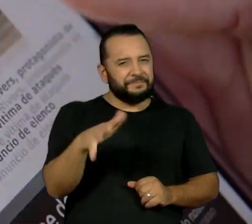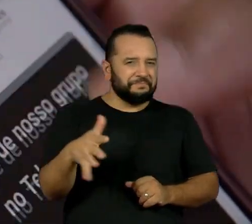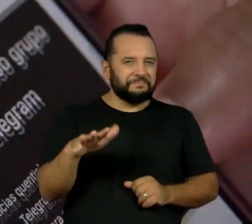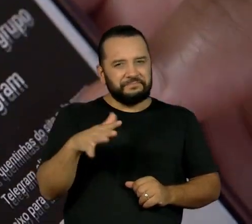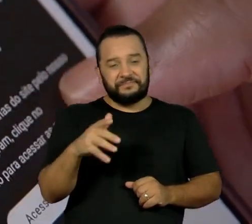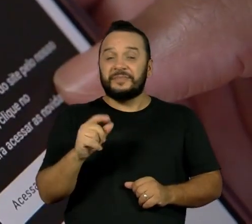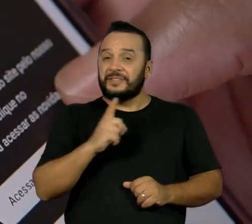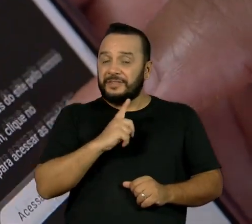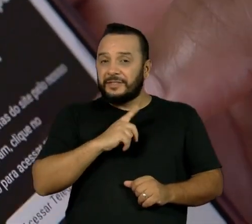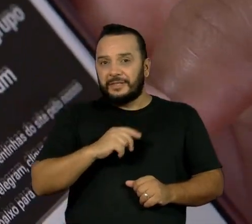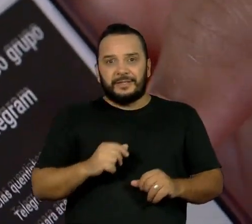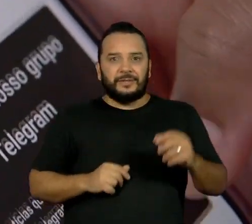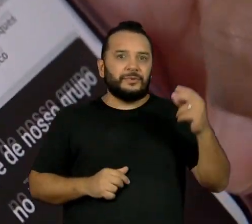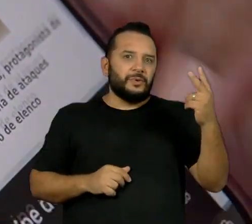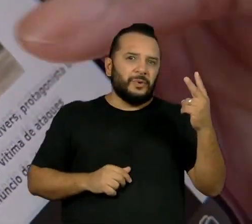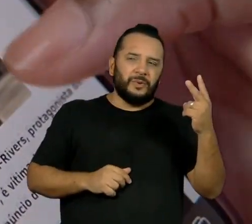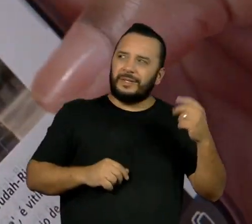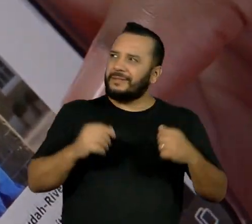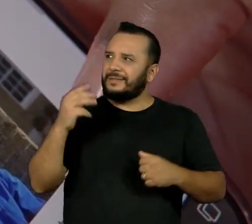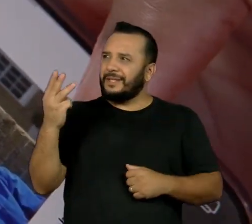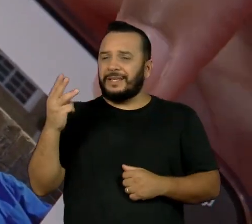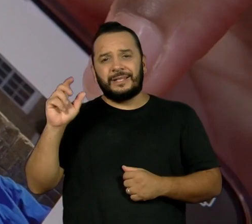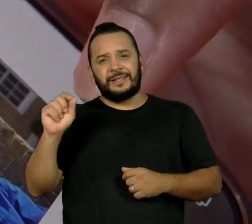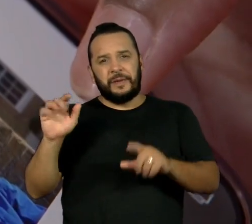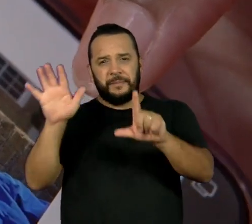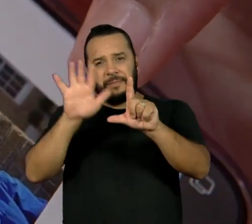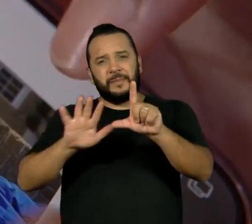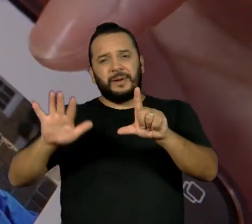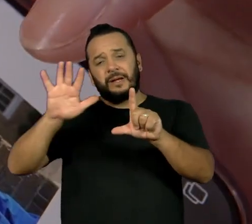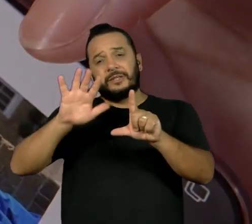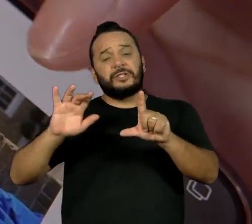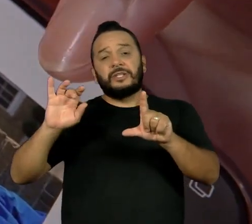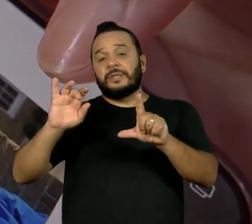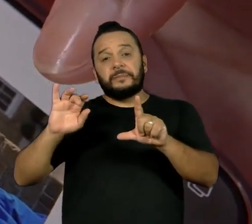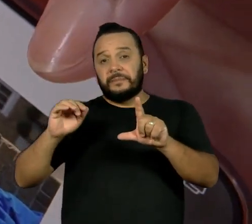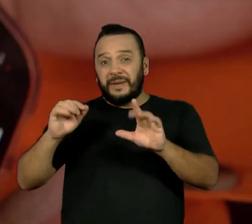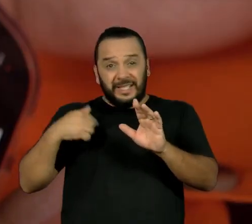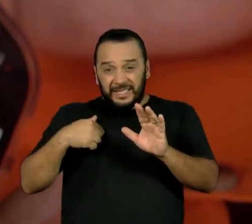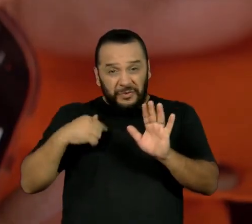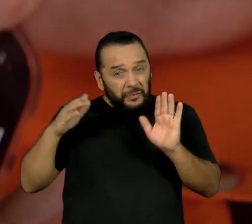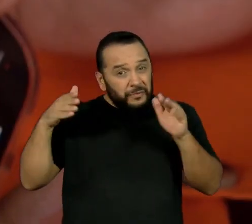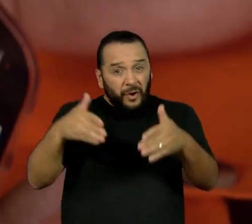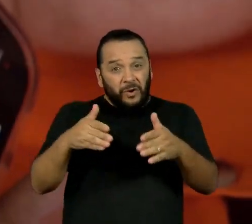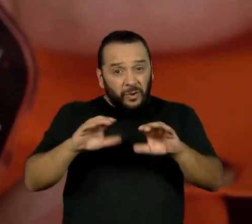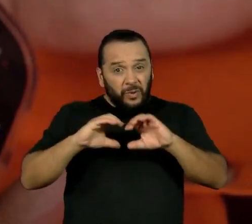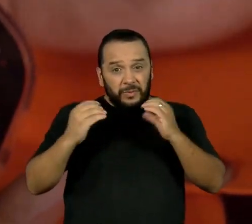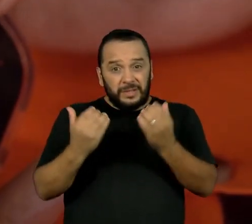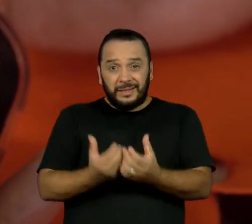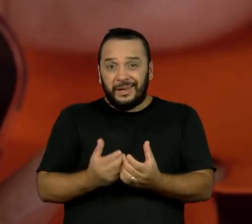tinha 2 ou 3 portais e nenhum com foco em comunidade negra, né?